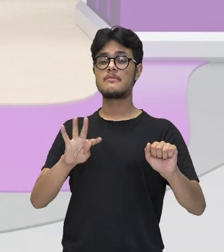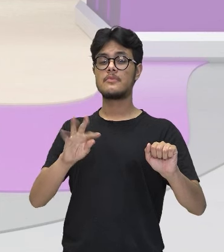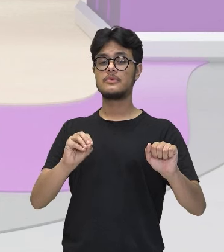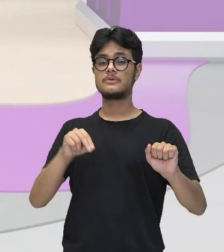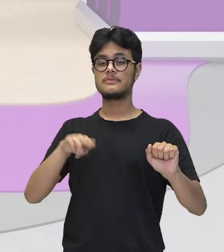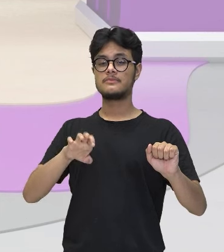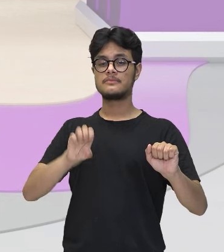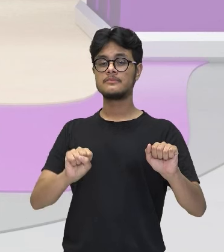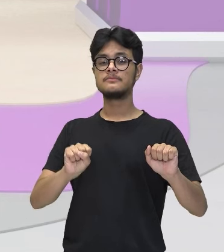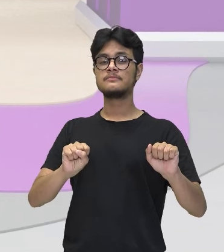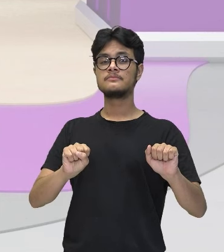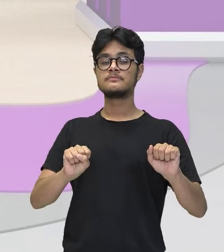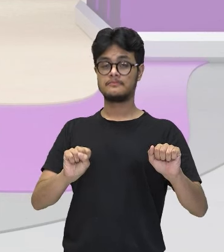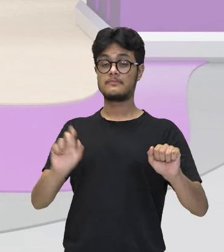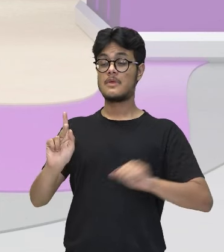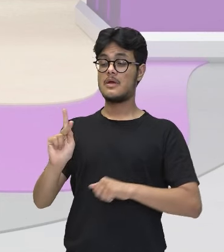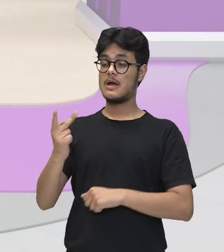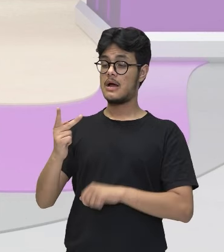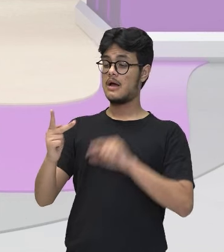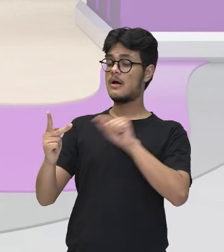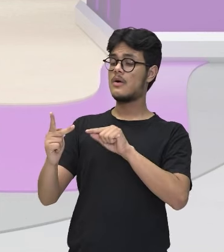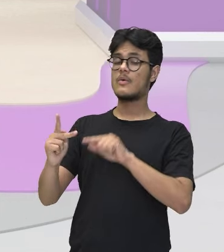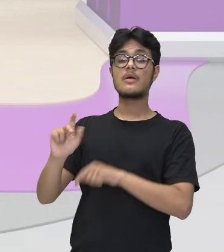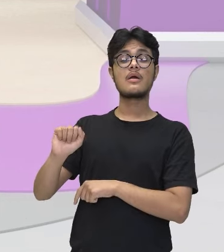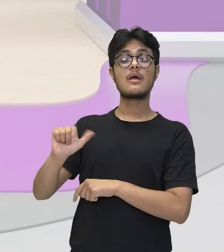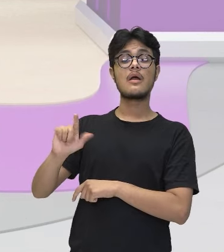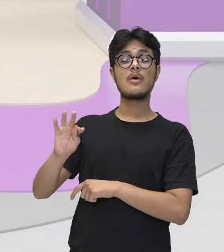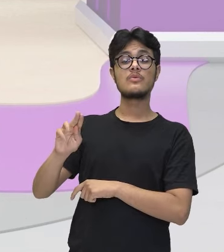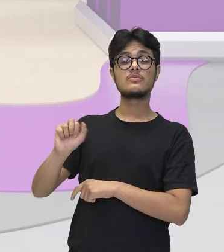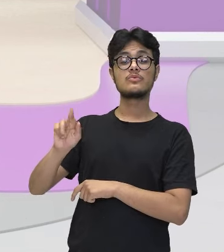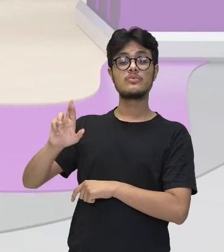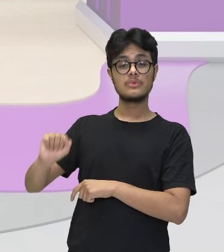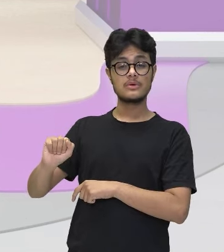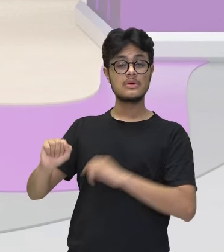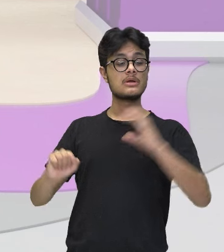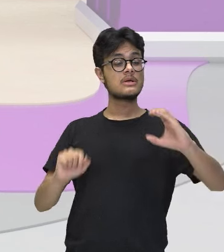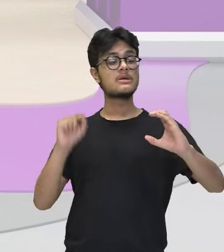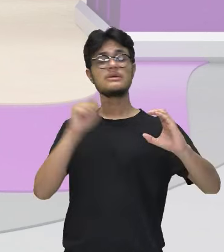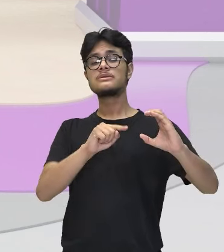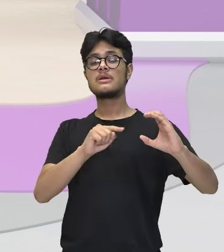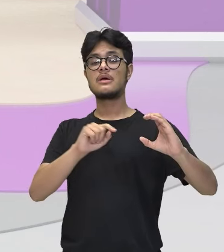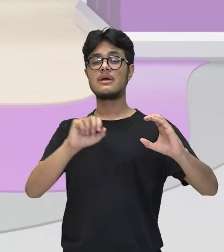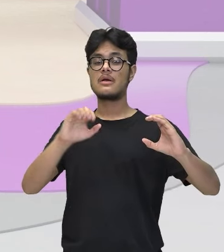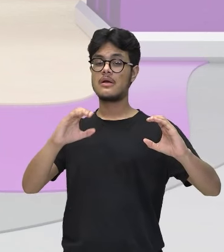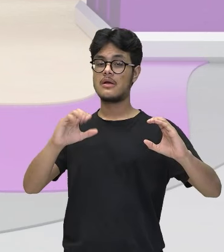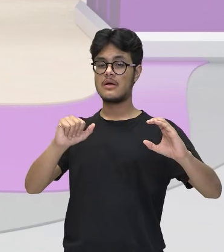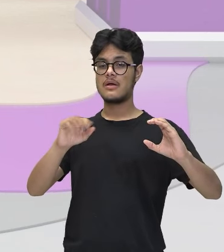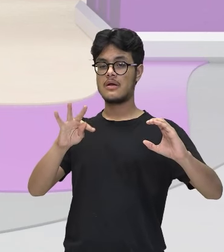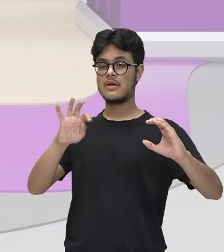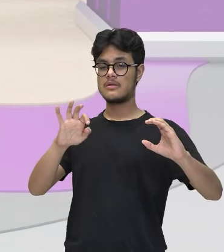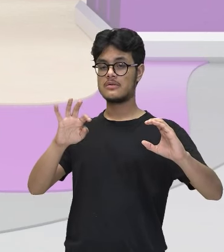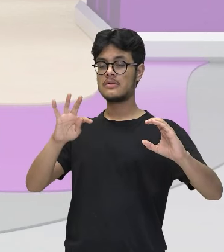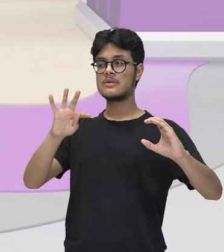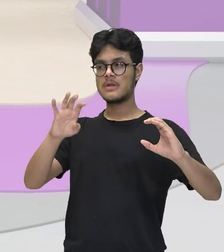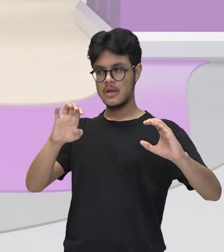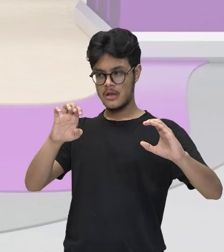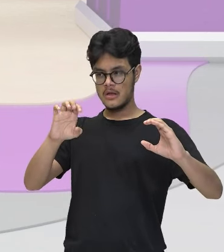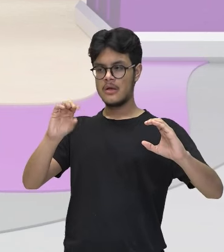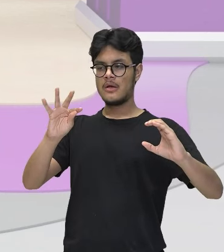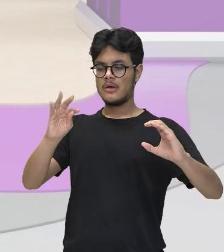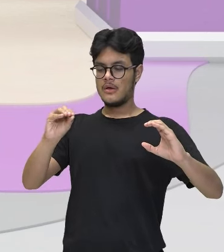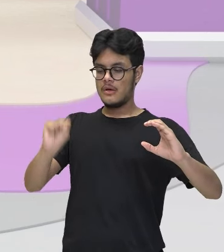são catetos. Então, qual é essa relação aí? Se a gente multiplicar a medida da hipotenusa pela medida